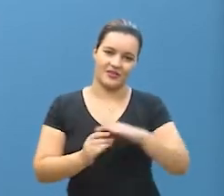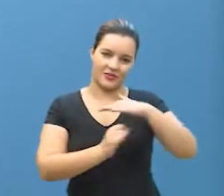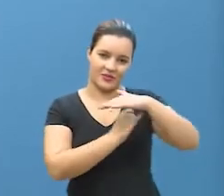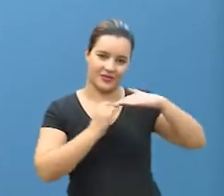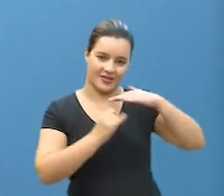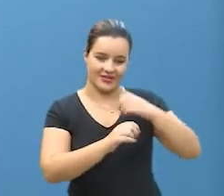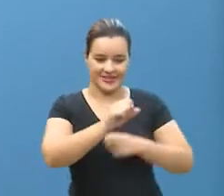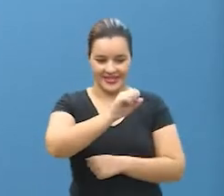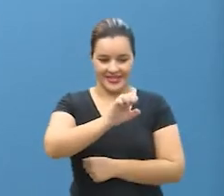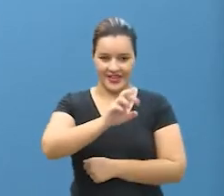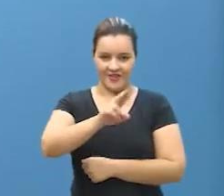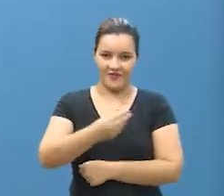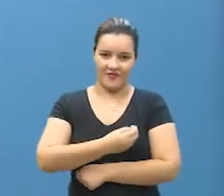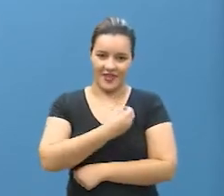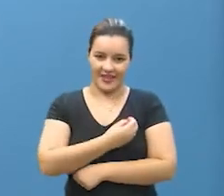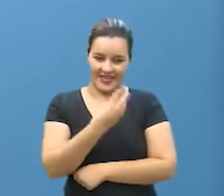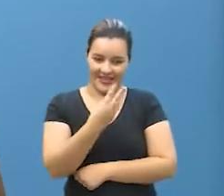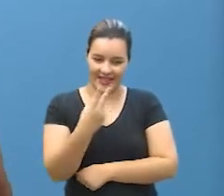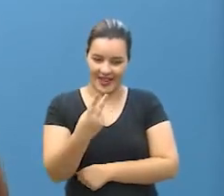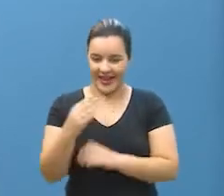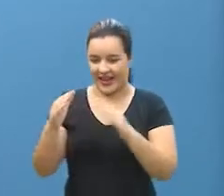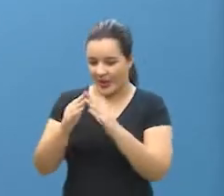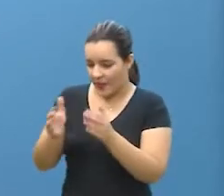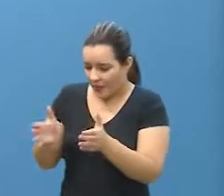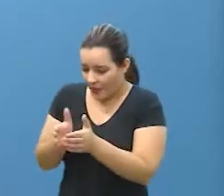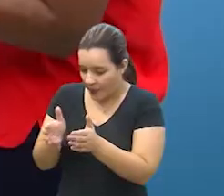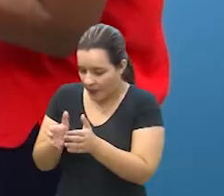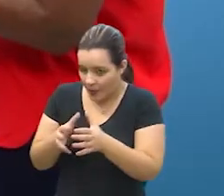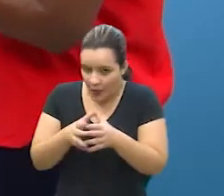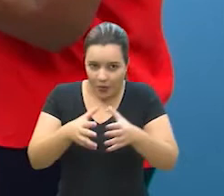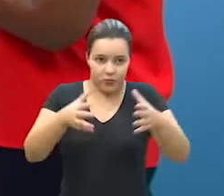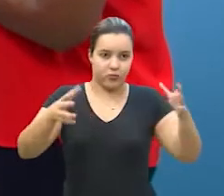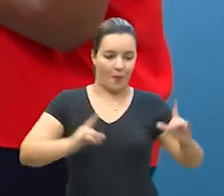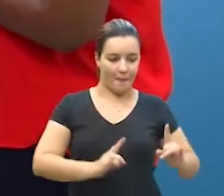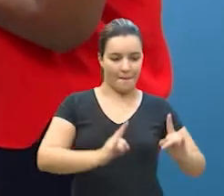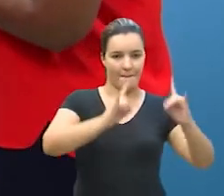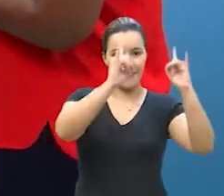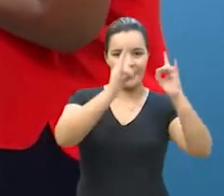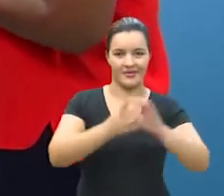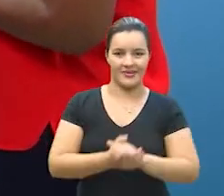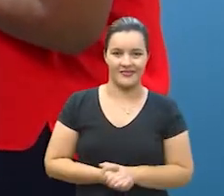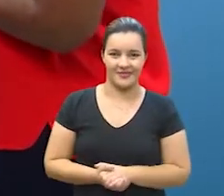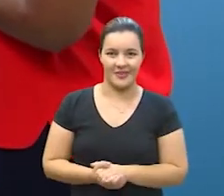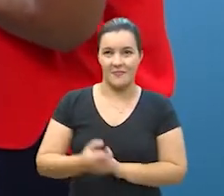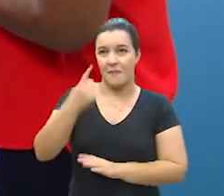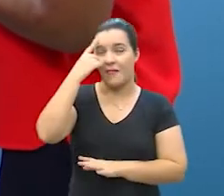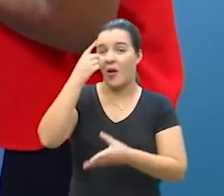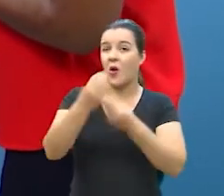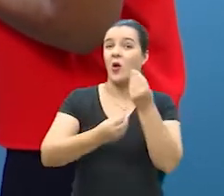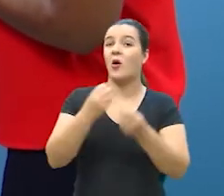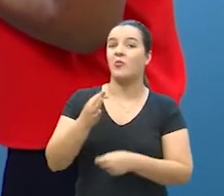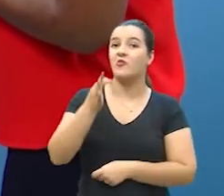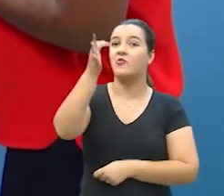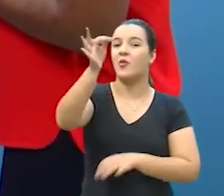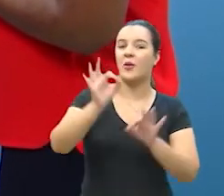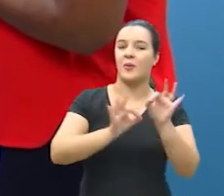tem 32 anos, começou numa casinha, expandiu bastante. E aí, já dá para pensar em futuro?